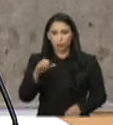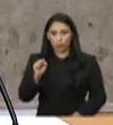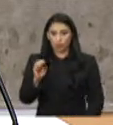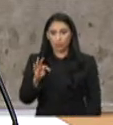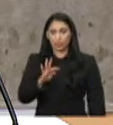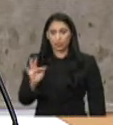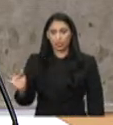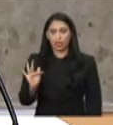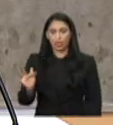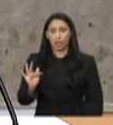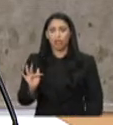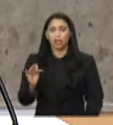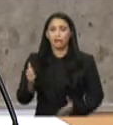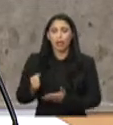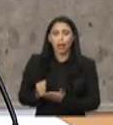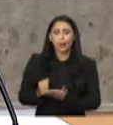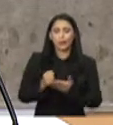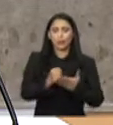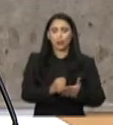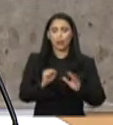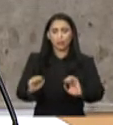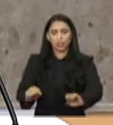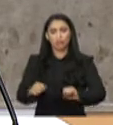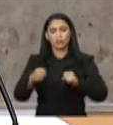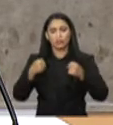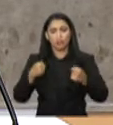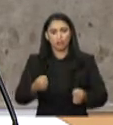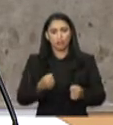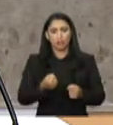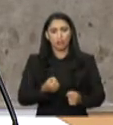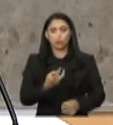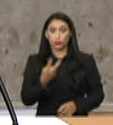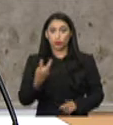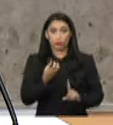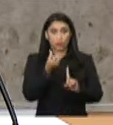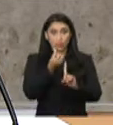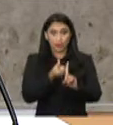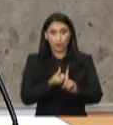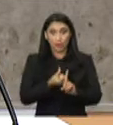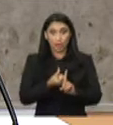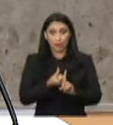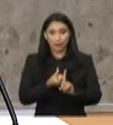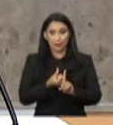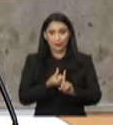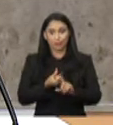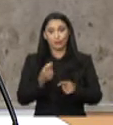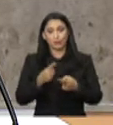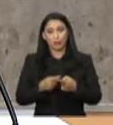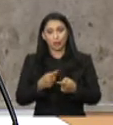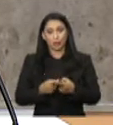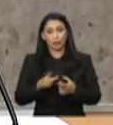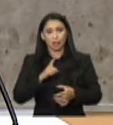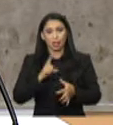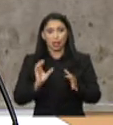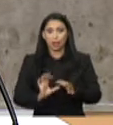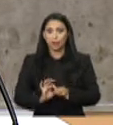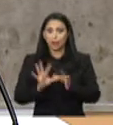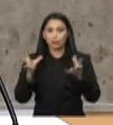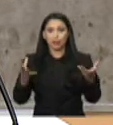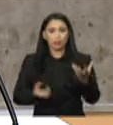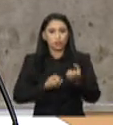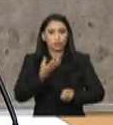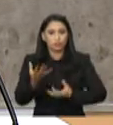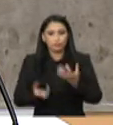para defesa do trabalho jornalístico durante o segundo semestre deste ano considerando que a liberdade de imprensa